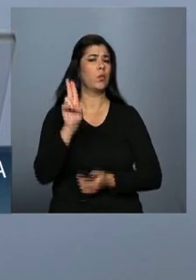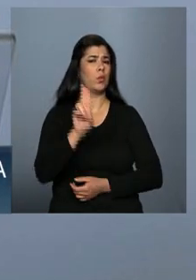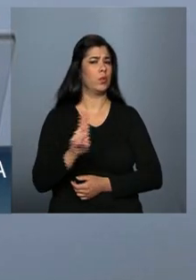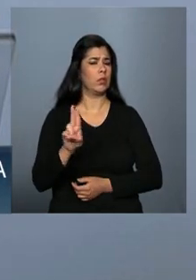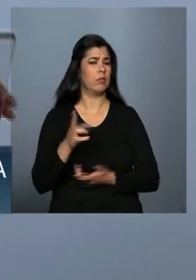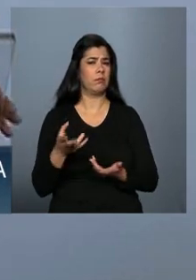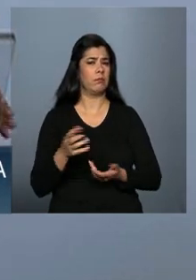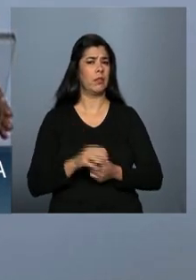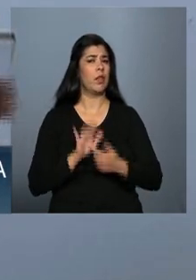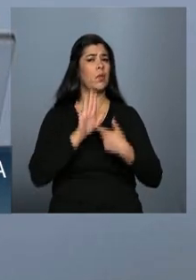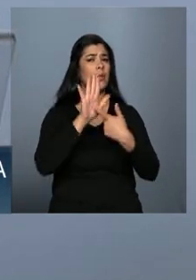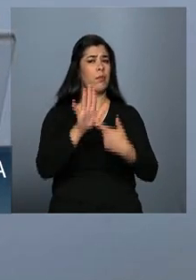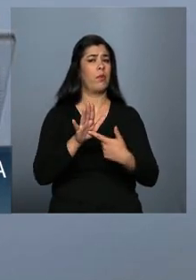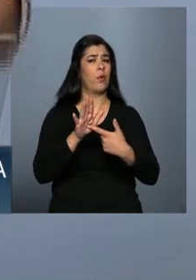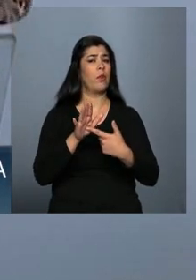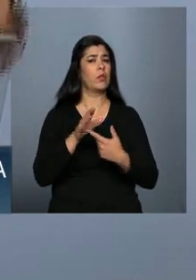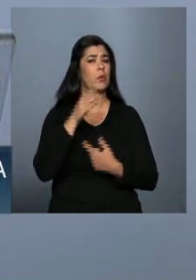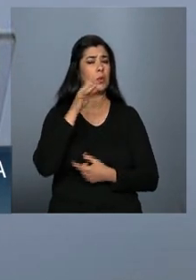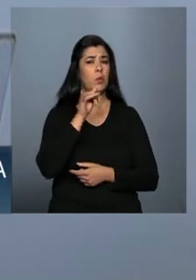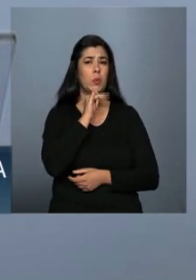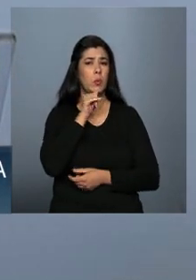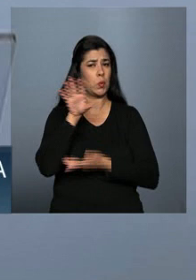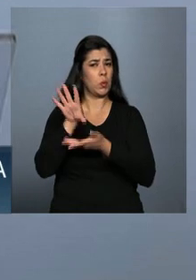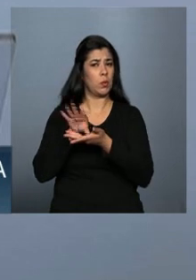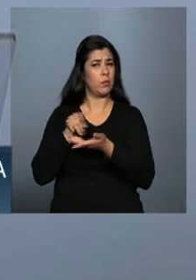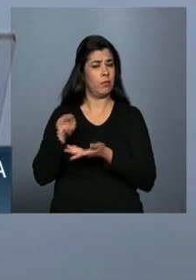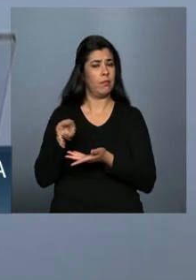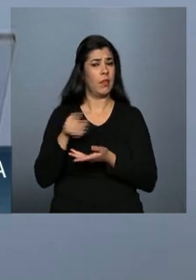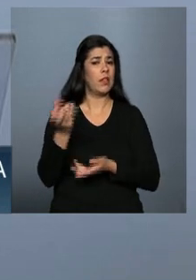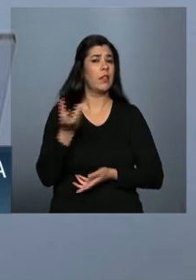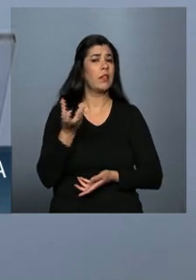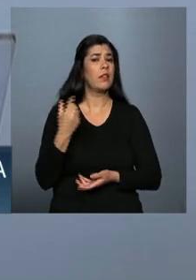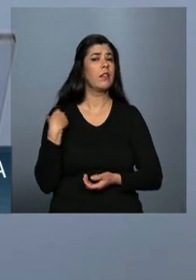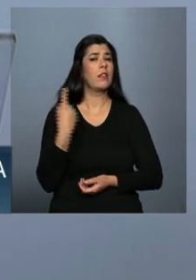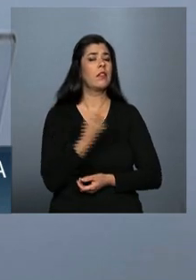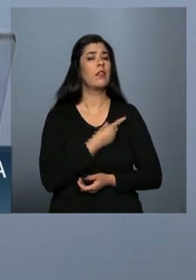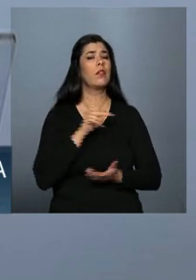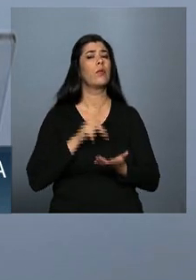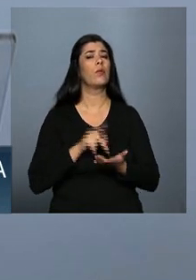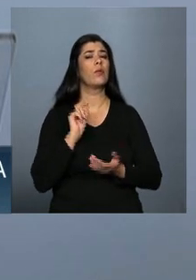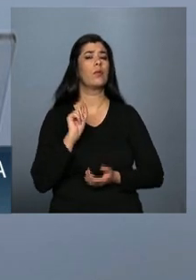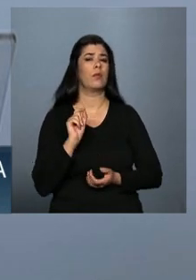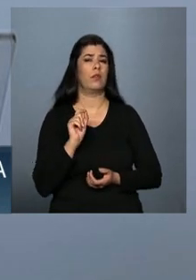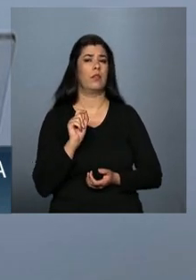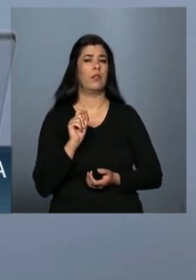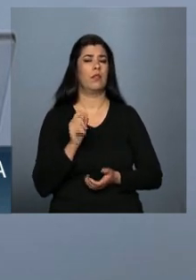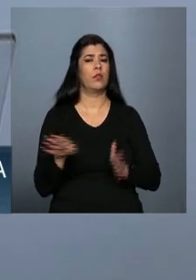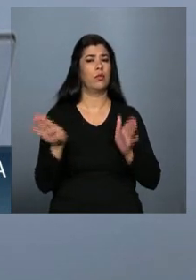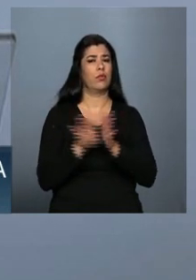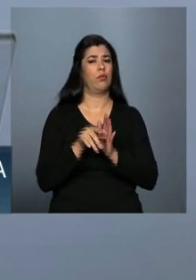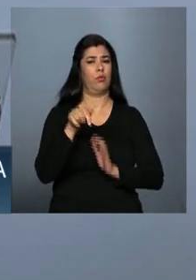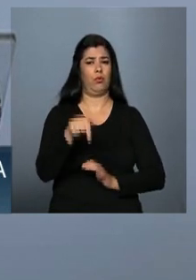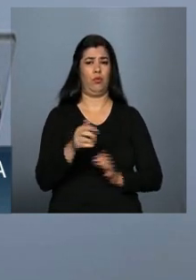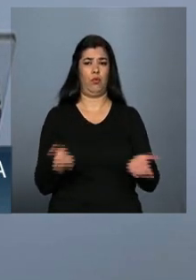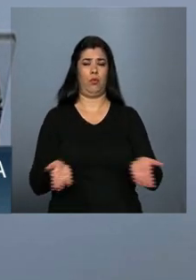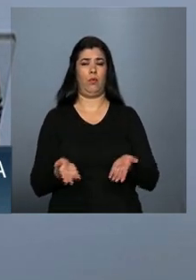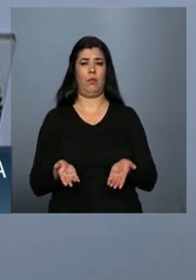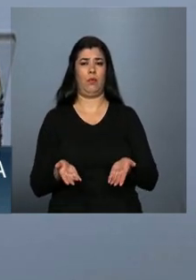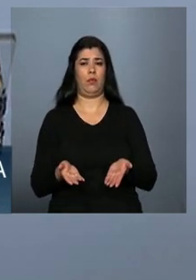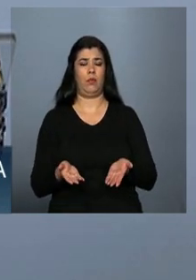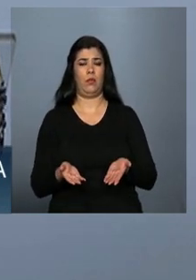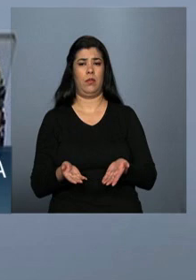o seguinte: o que que nós queremos, de fato, quando nós viemos aqui